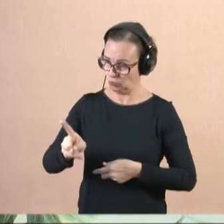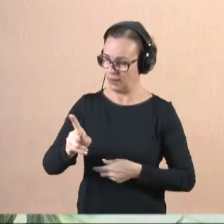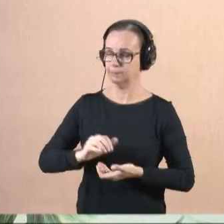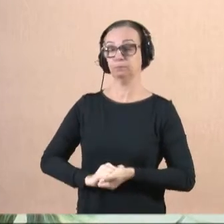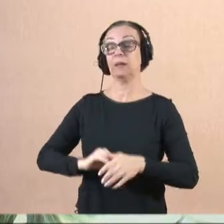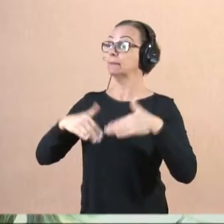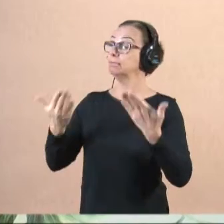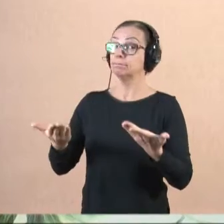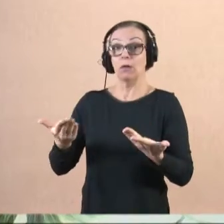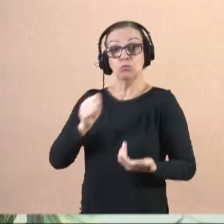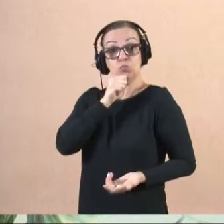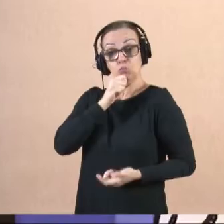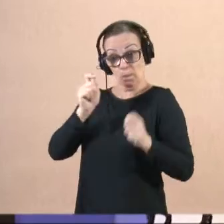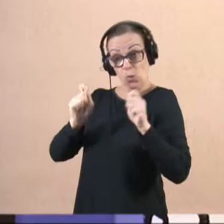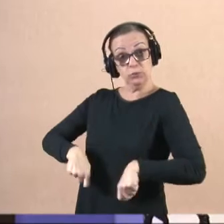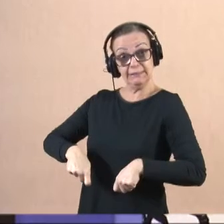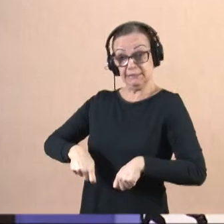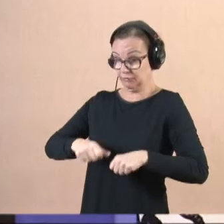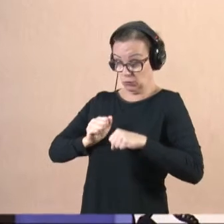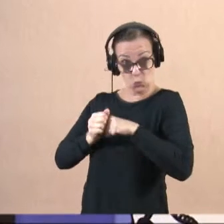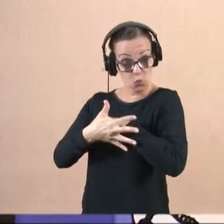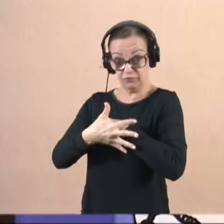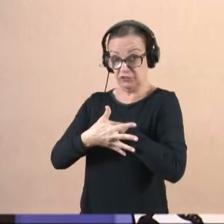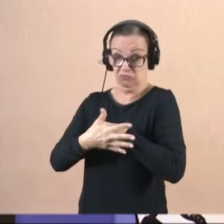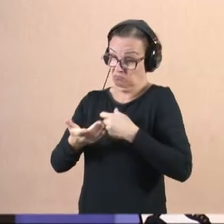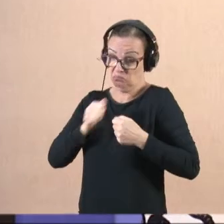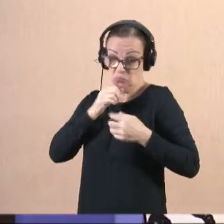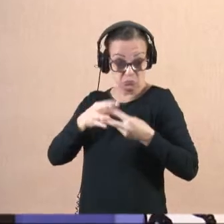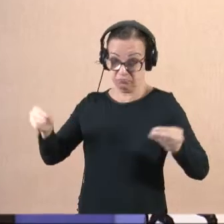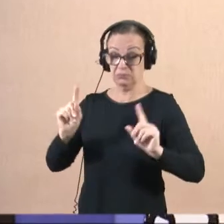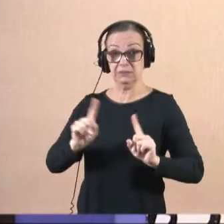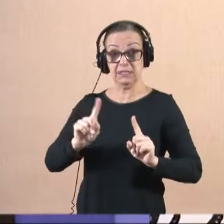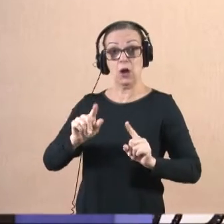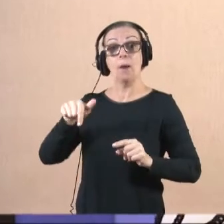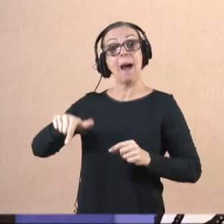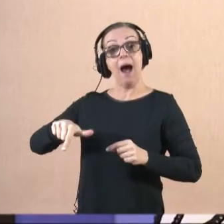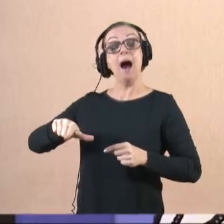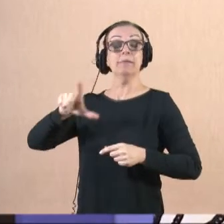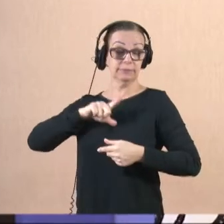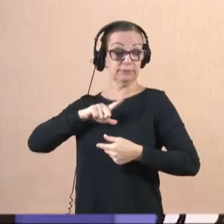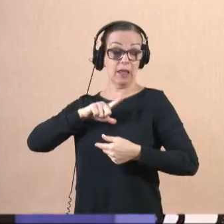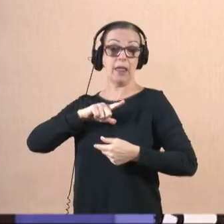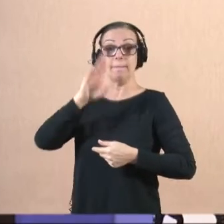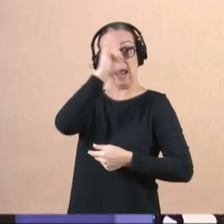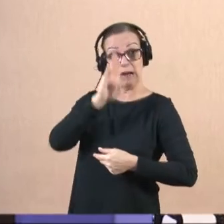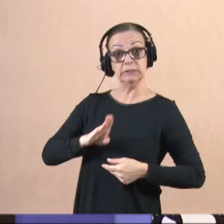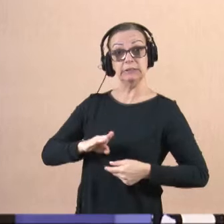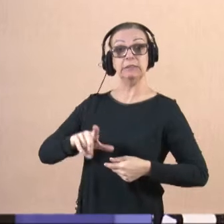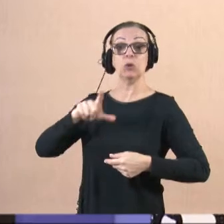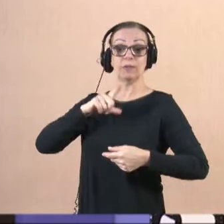ainda não é possível ver o fim do convívio 19 américa latina incluindo o brasil está sendo apontada como novo